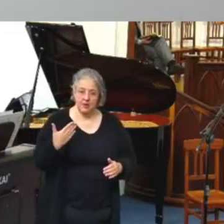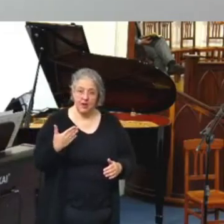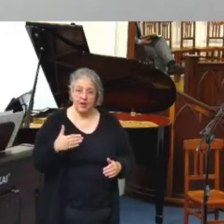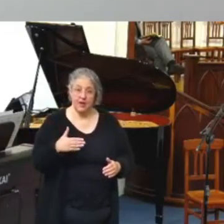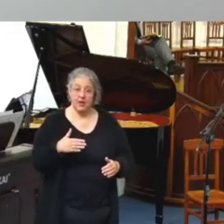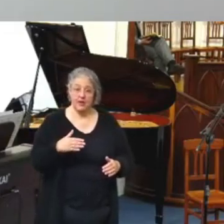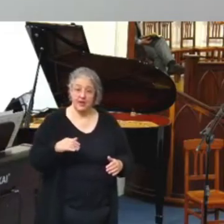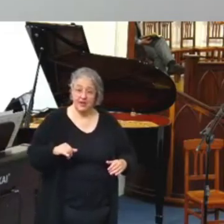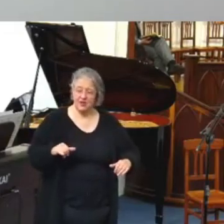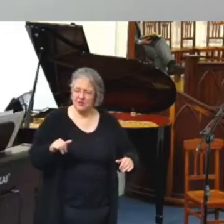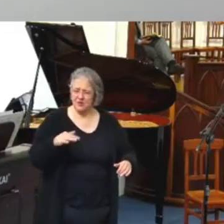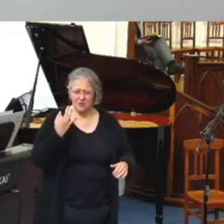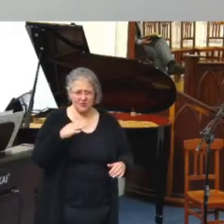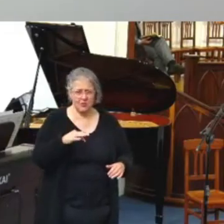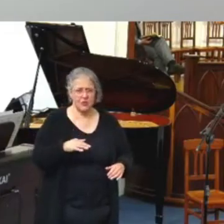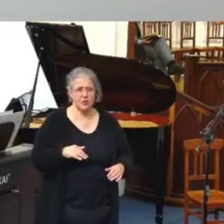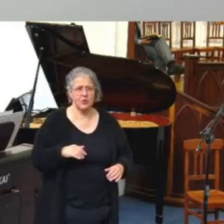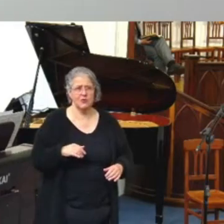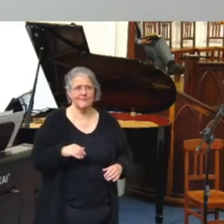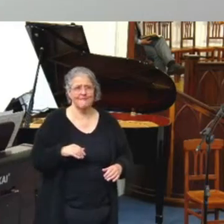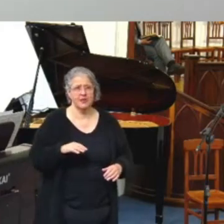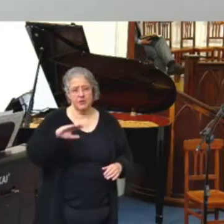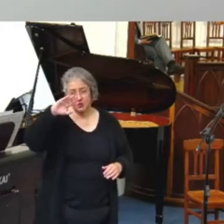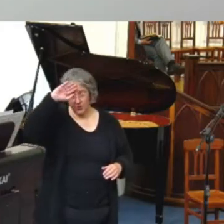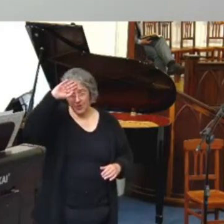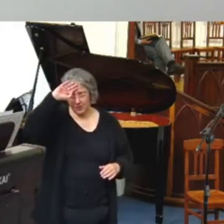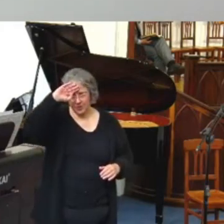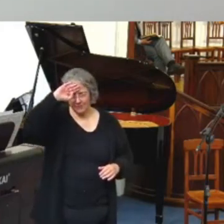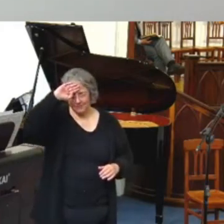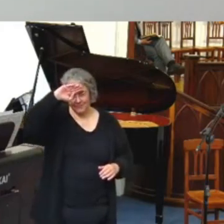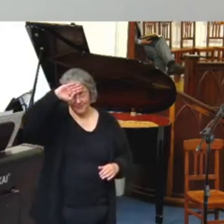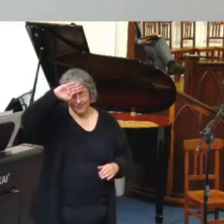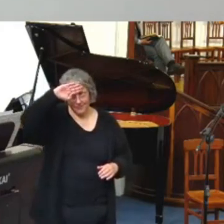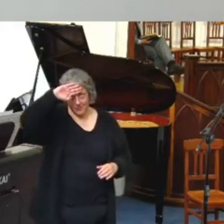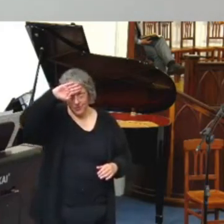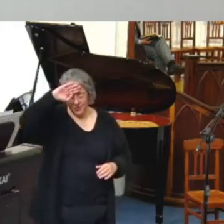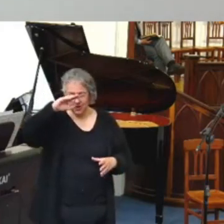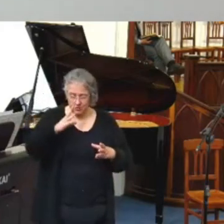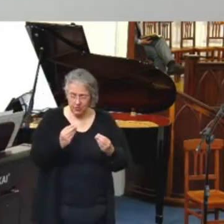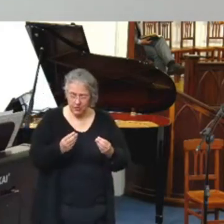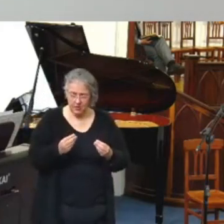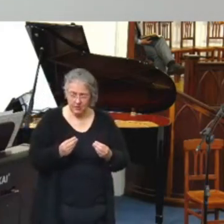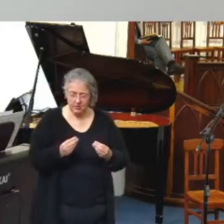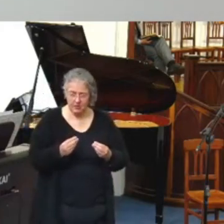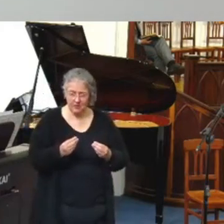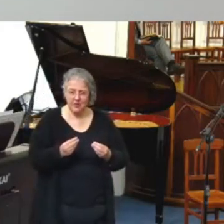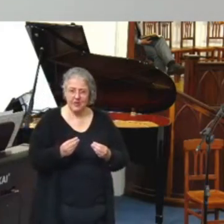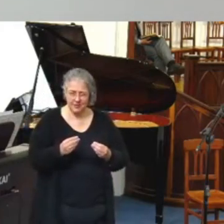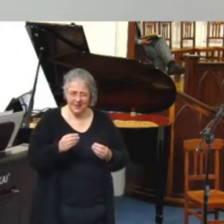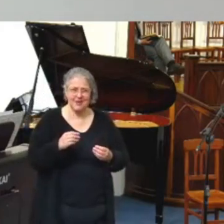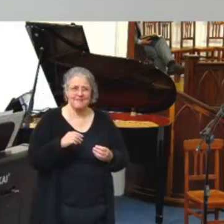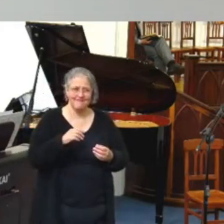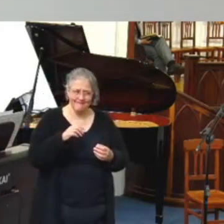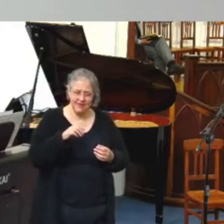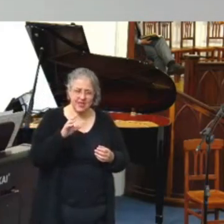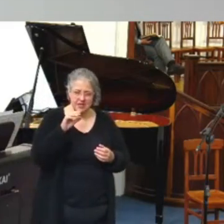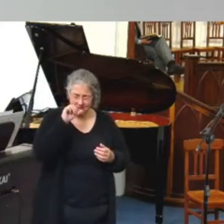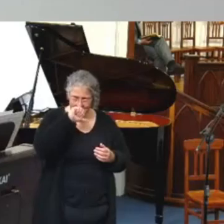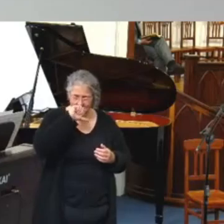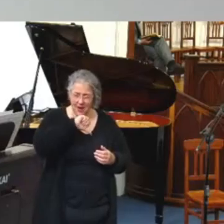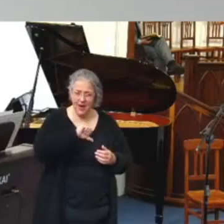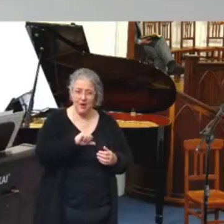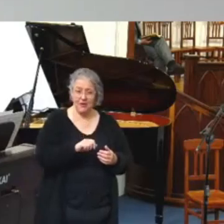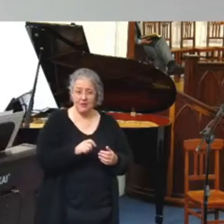louvor? Ele está dizendo: Senhor, nós temos uma aliança, o Senhor se aliançou comigo, o Senhor prometeu que